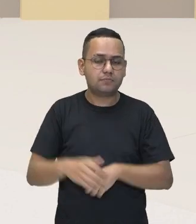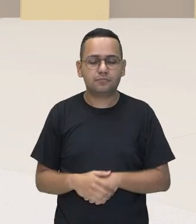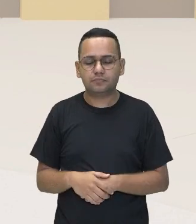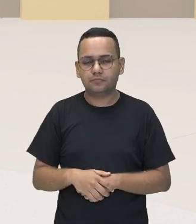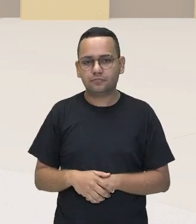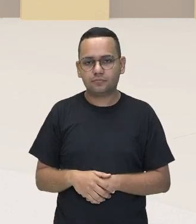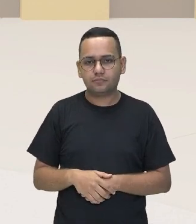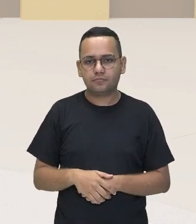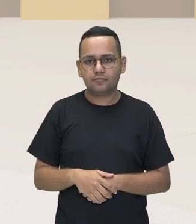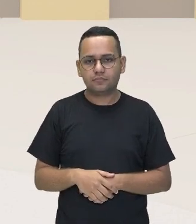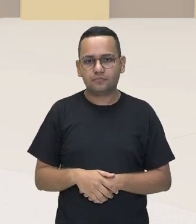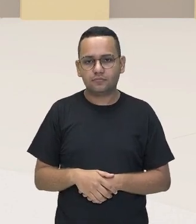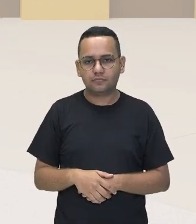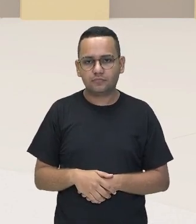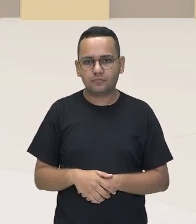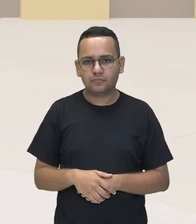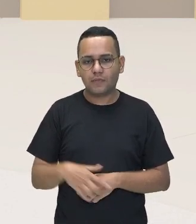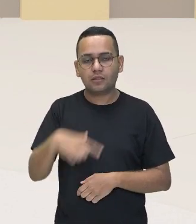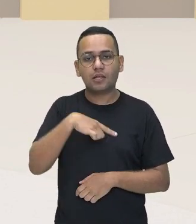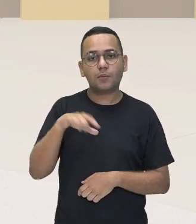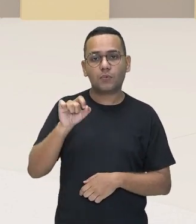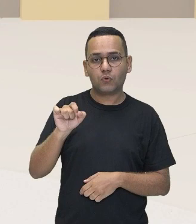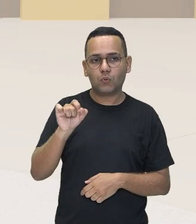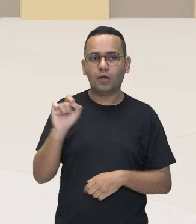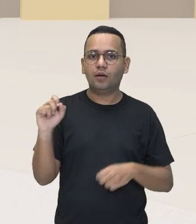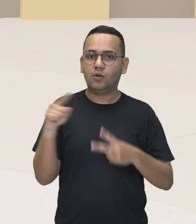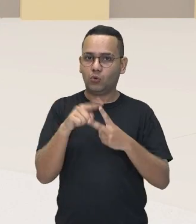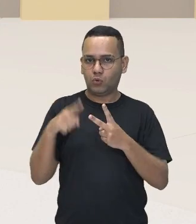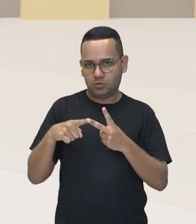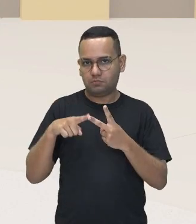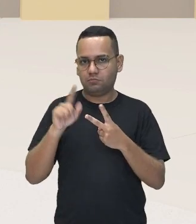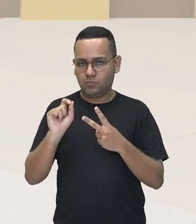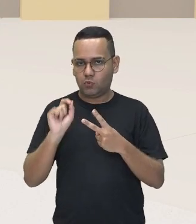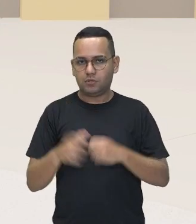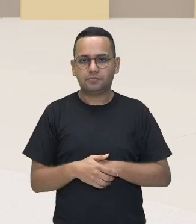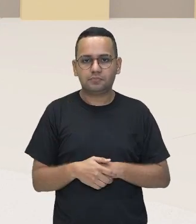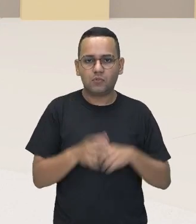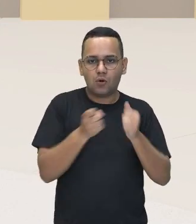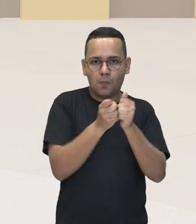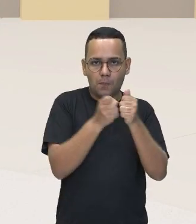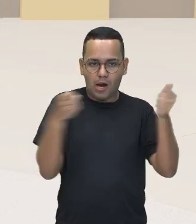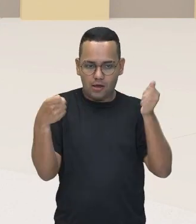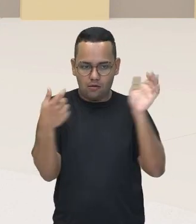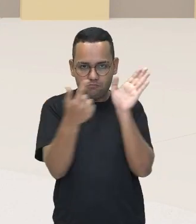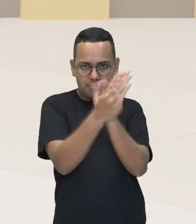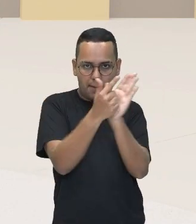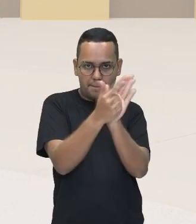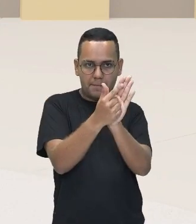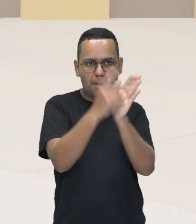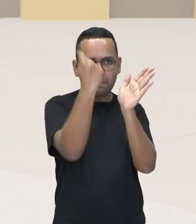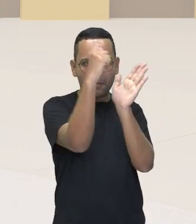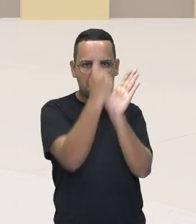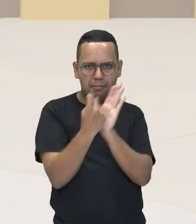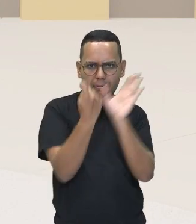temos aí, né, ou fazer um painel ou fazer, então, aí a confecção, então, de um jornal, que é o CMEA News. Percebam, então,